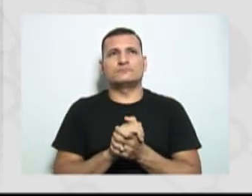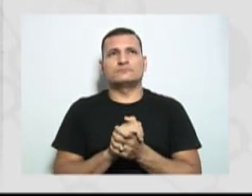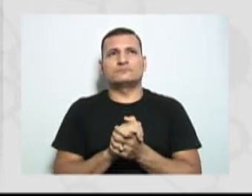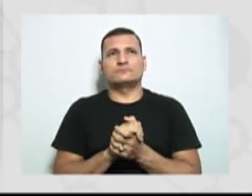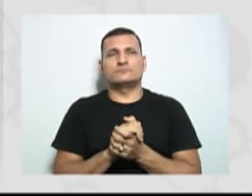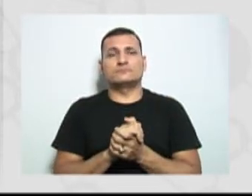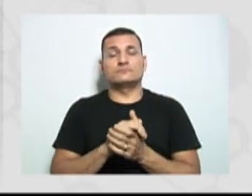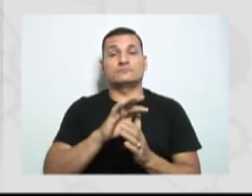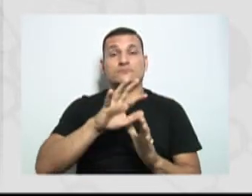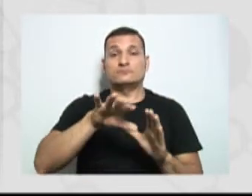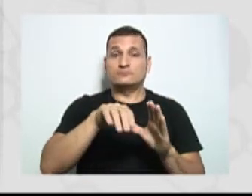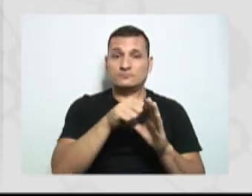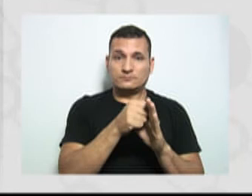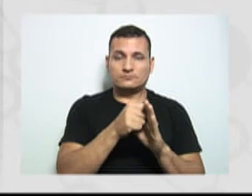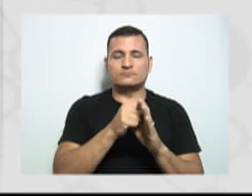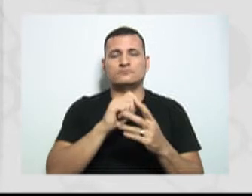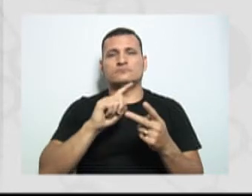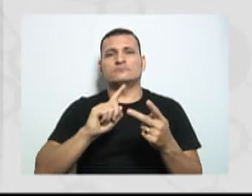absorção e custeio